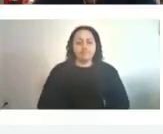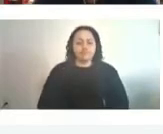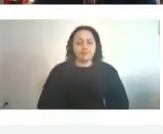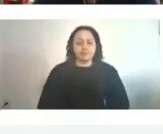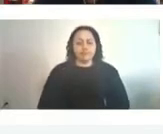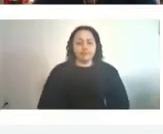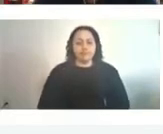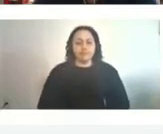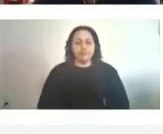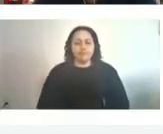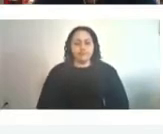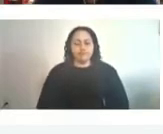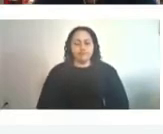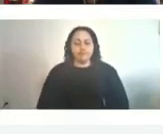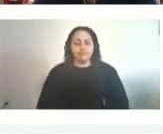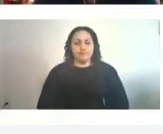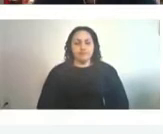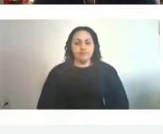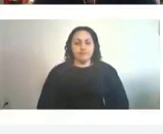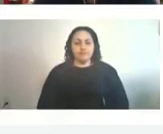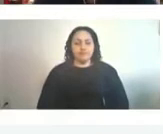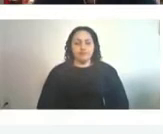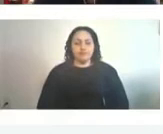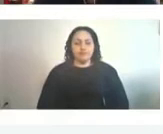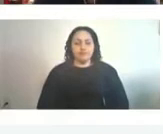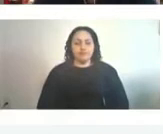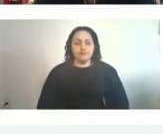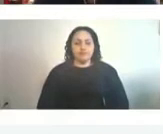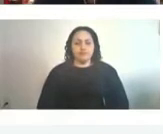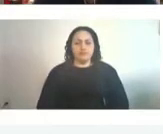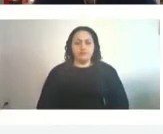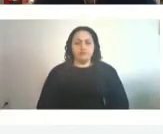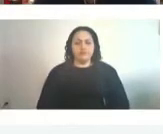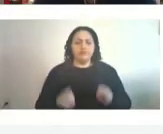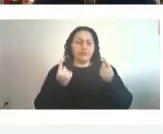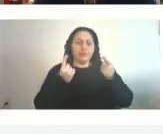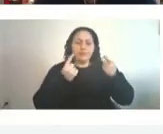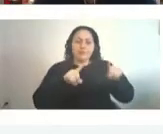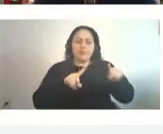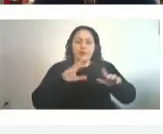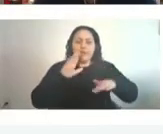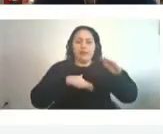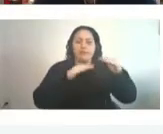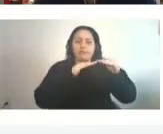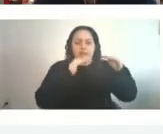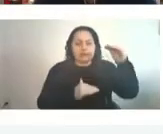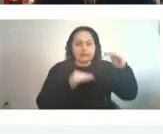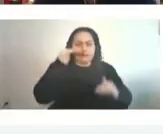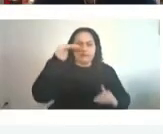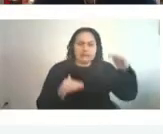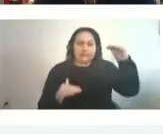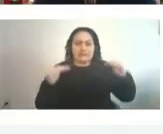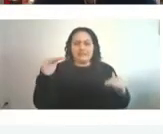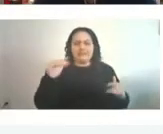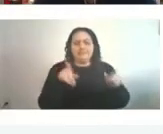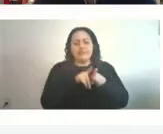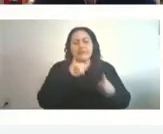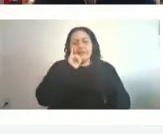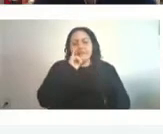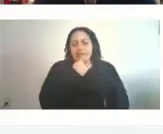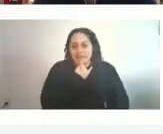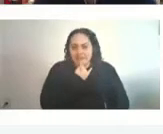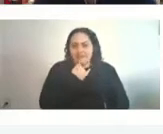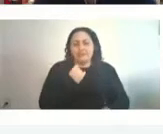muita discrepância, né? Eu diria até algumas infelicidades para muitas faixas de sujeitos que não